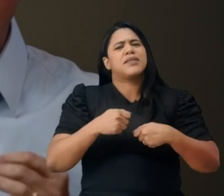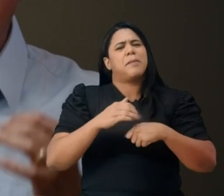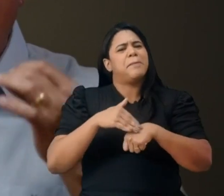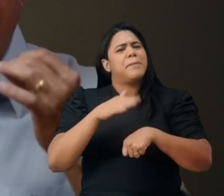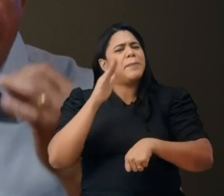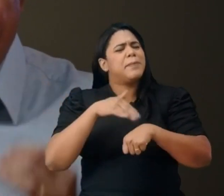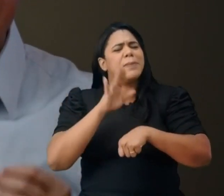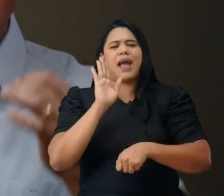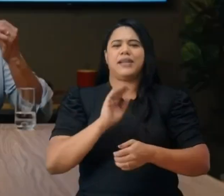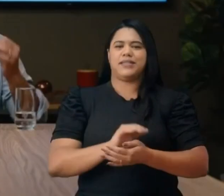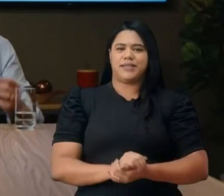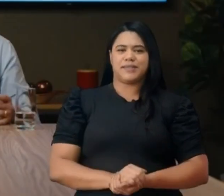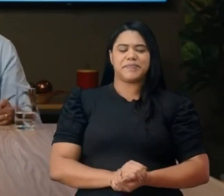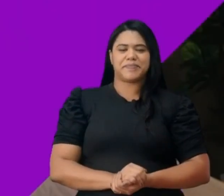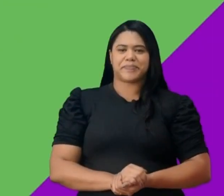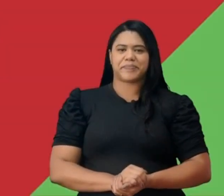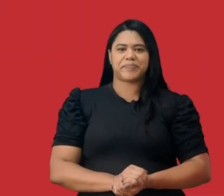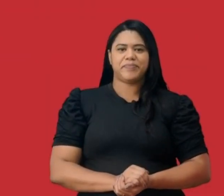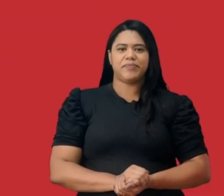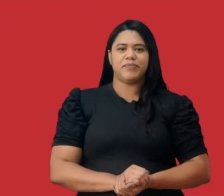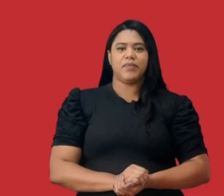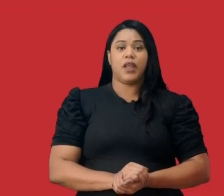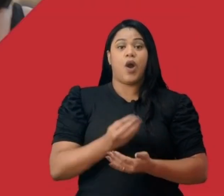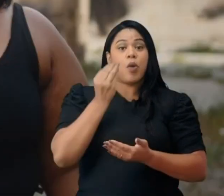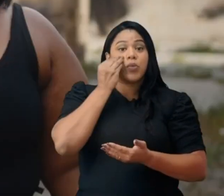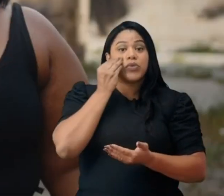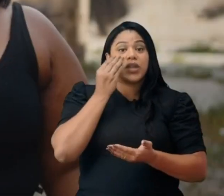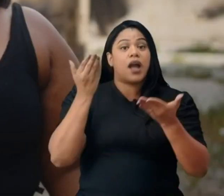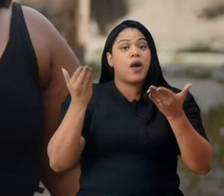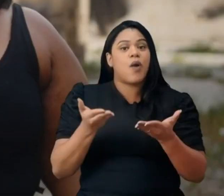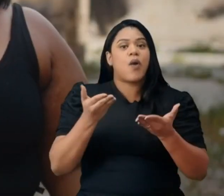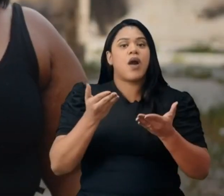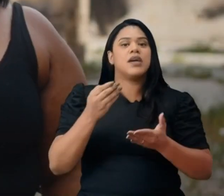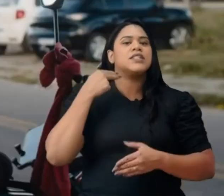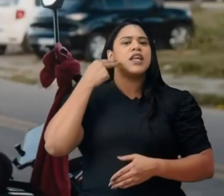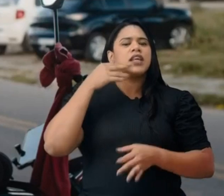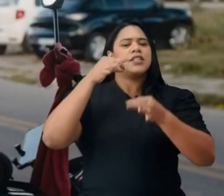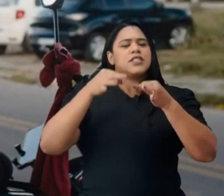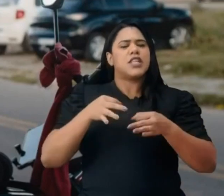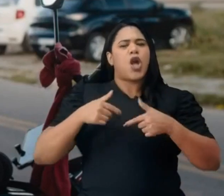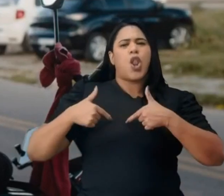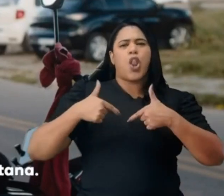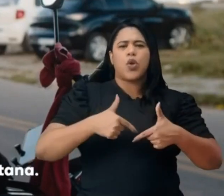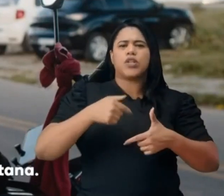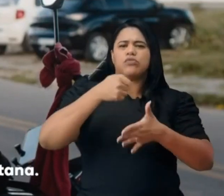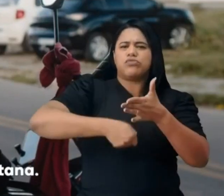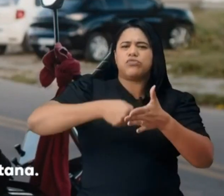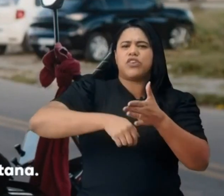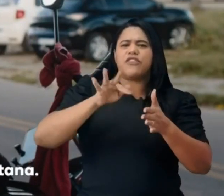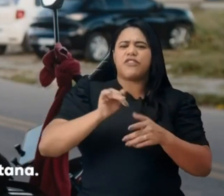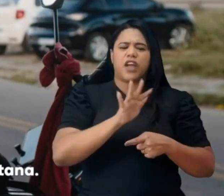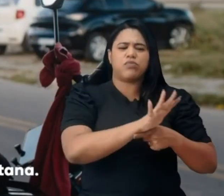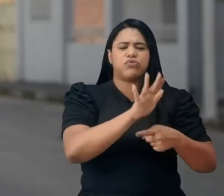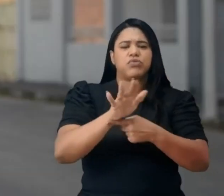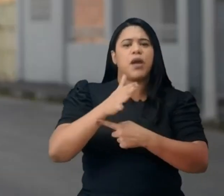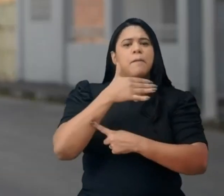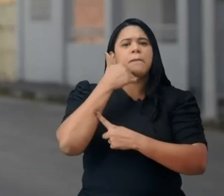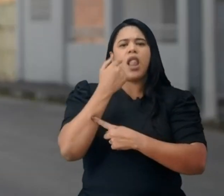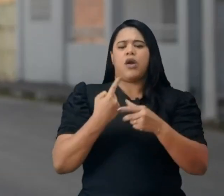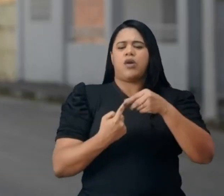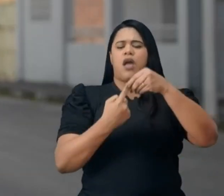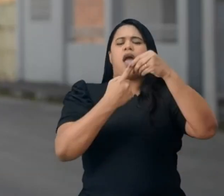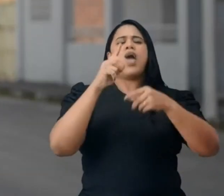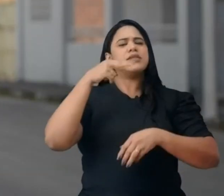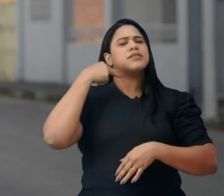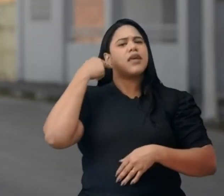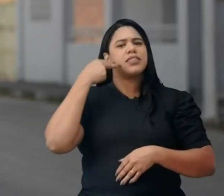mais. Feira merece muito mais. A oportunidade é agora. Porque Zé Neto é um cara que sempre lutou por Feira de Santana. É o melhor pra